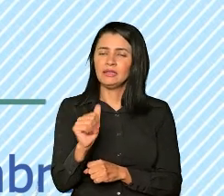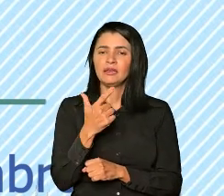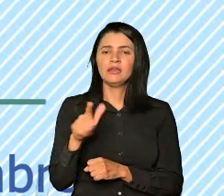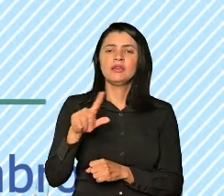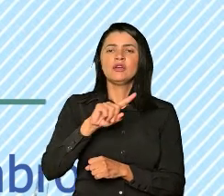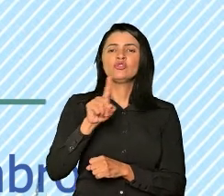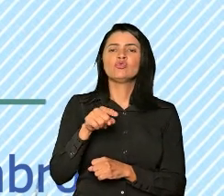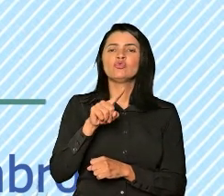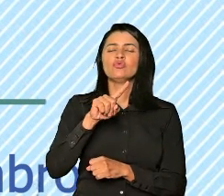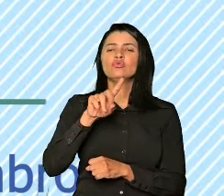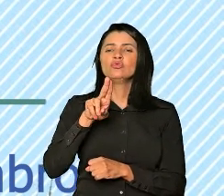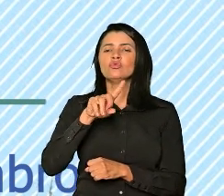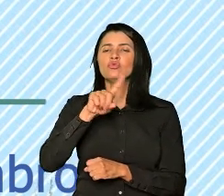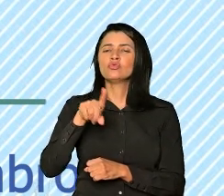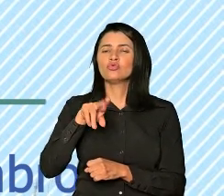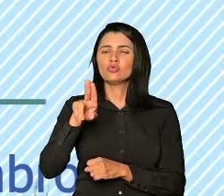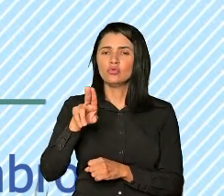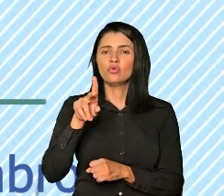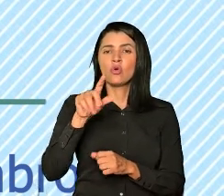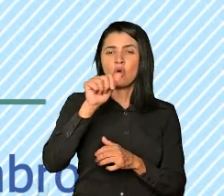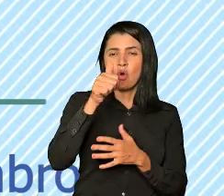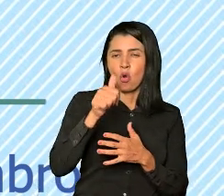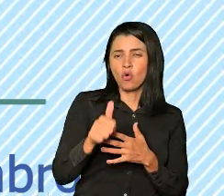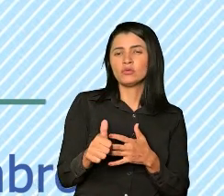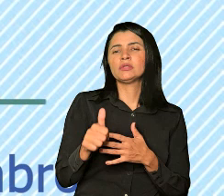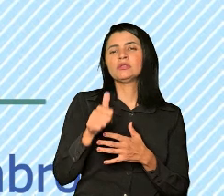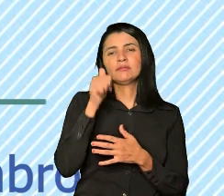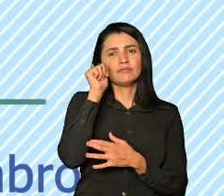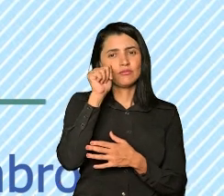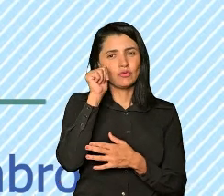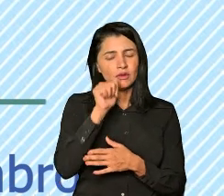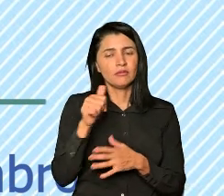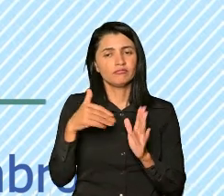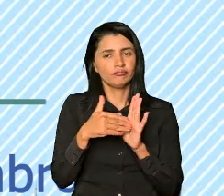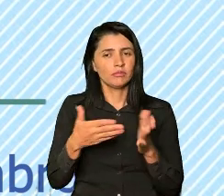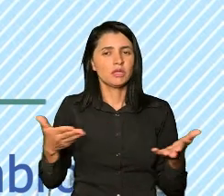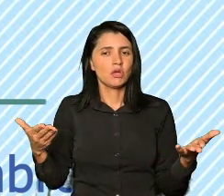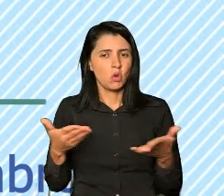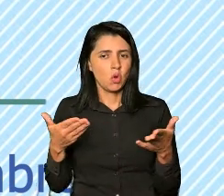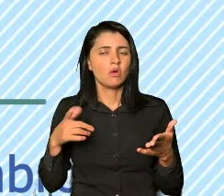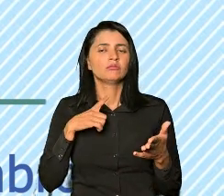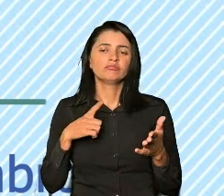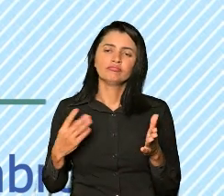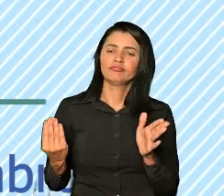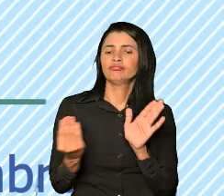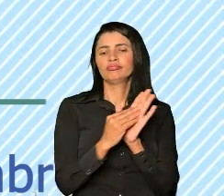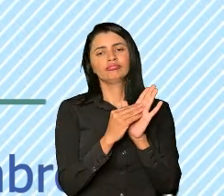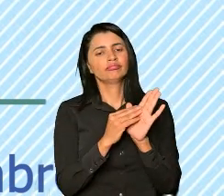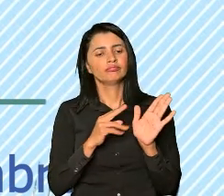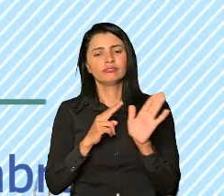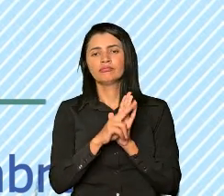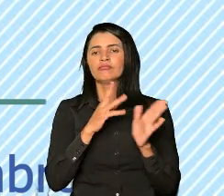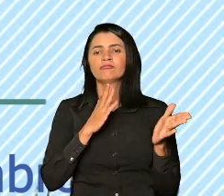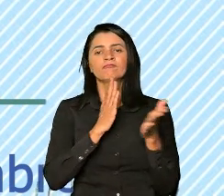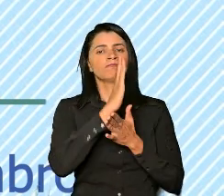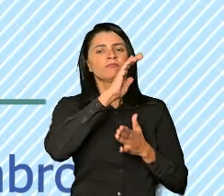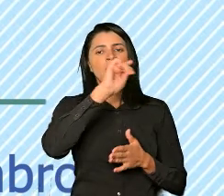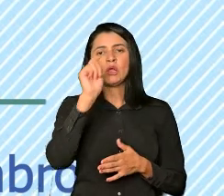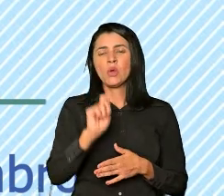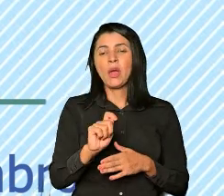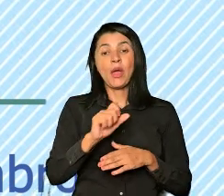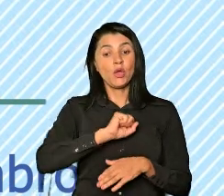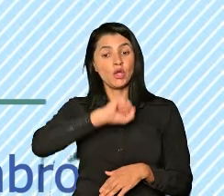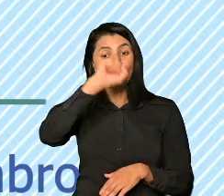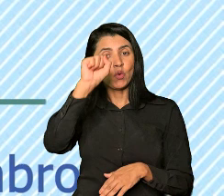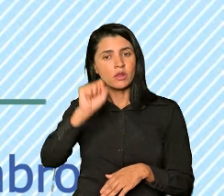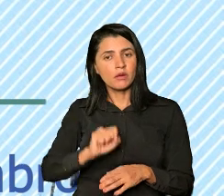Zuzu Angel. Então, são essas 11 mulheres que, até a presente data, têm o reconhecimento como heroínas da pátria. A